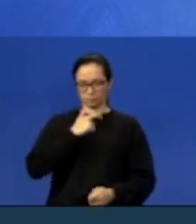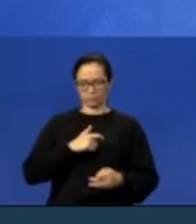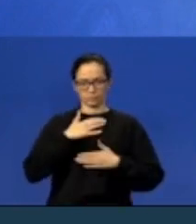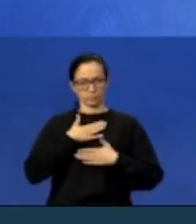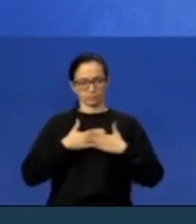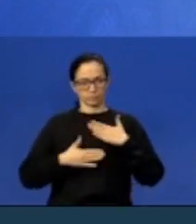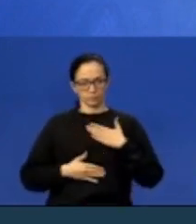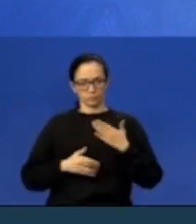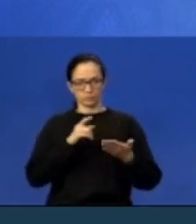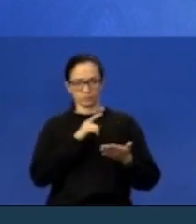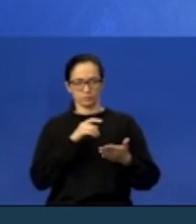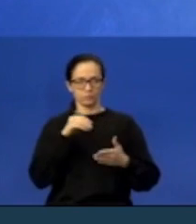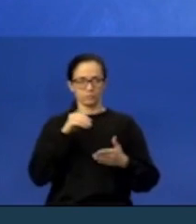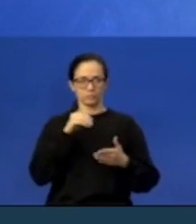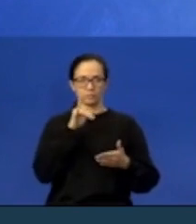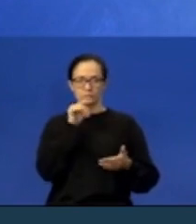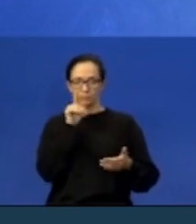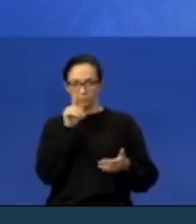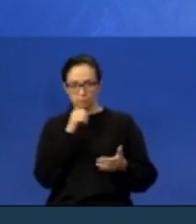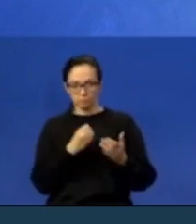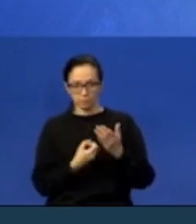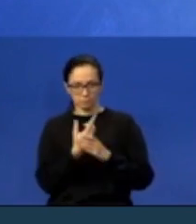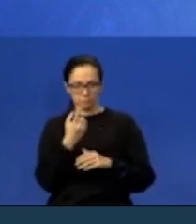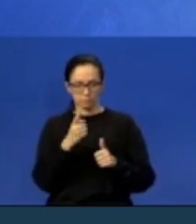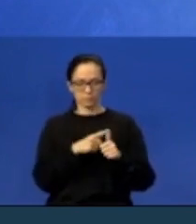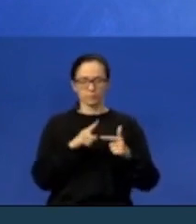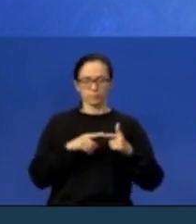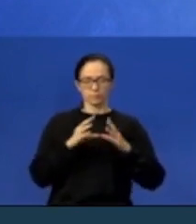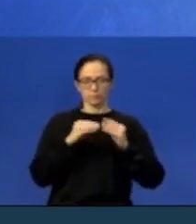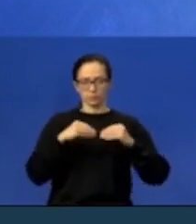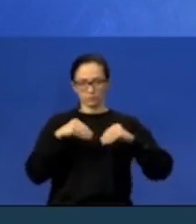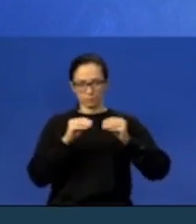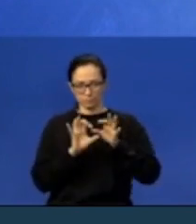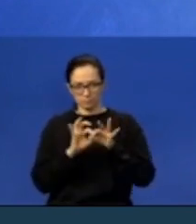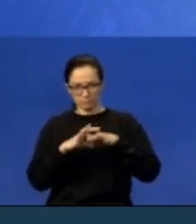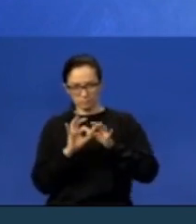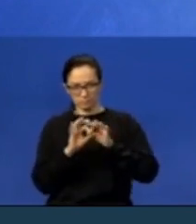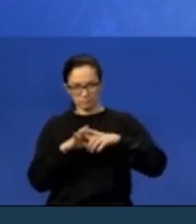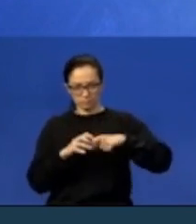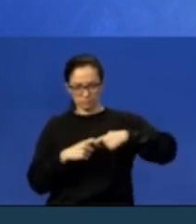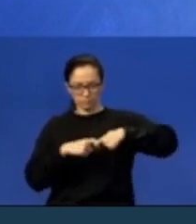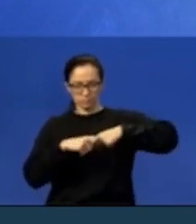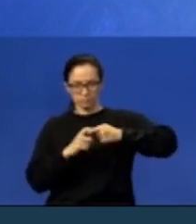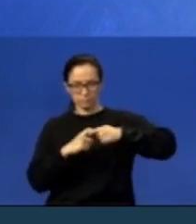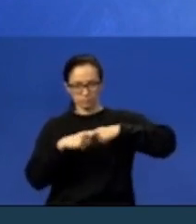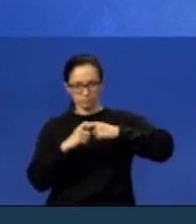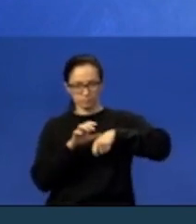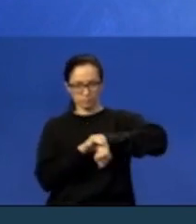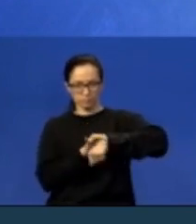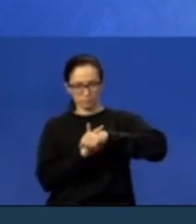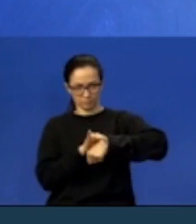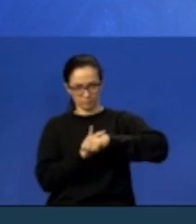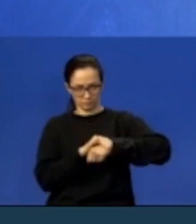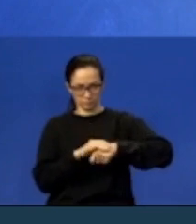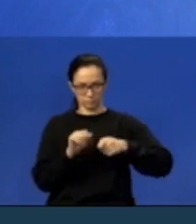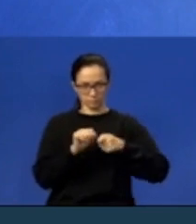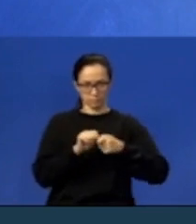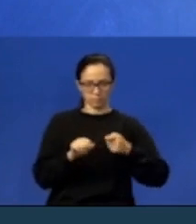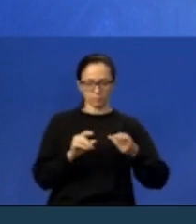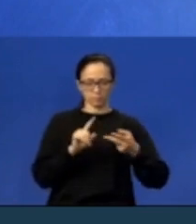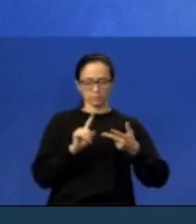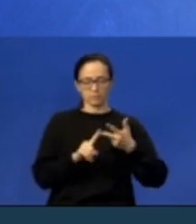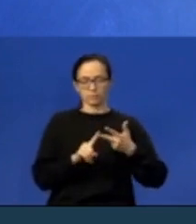por água, ele é formado também por tecidos moles, como os músculos, os ligamentos, os tendões, e além